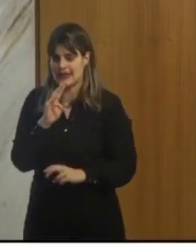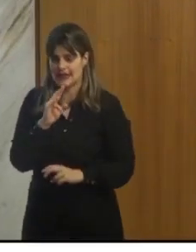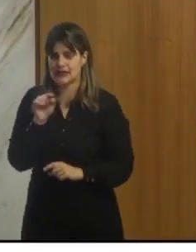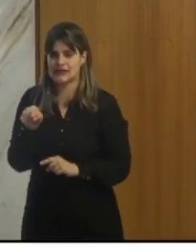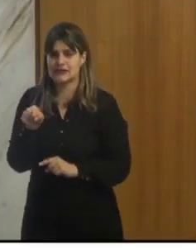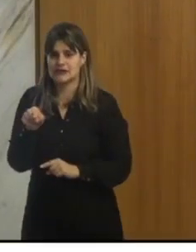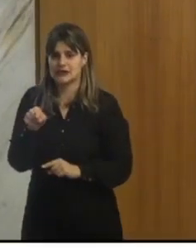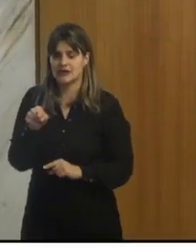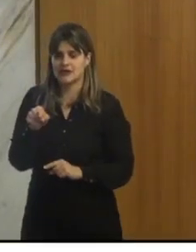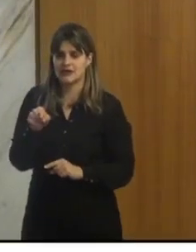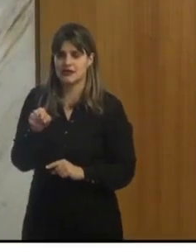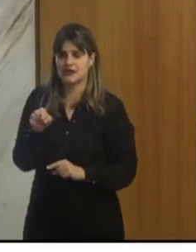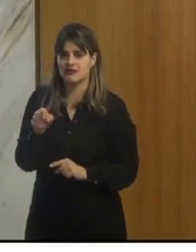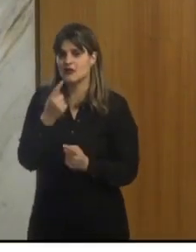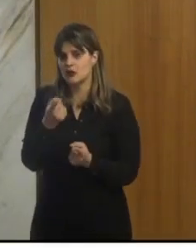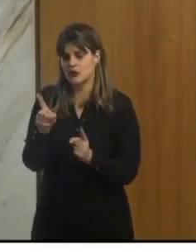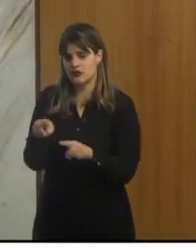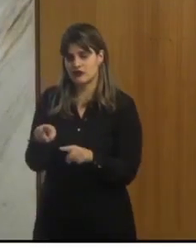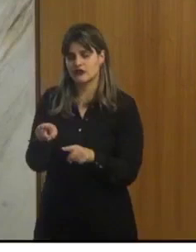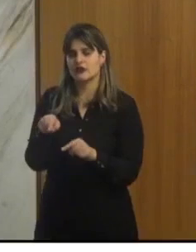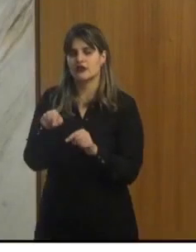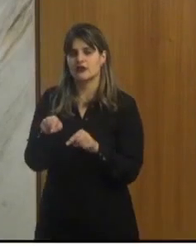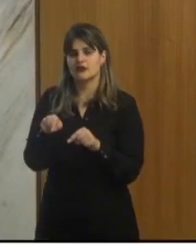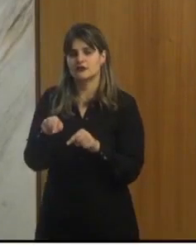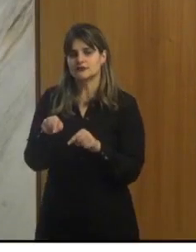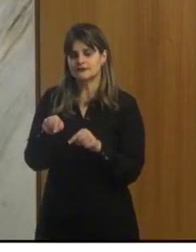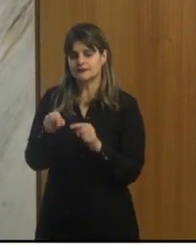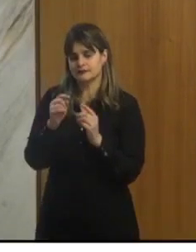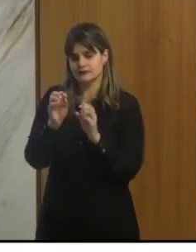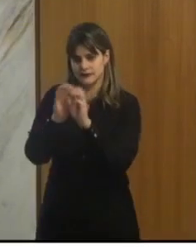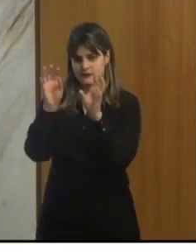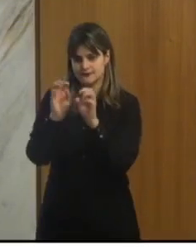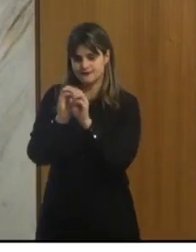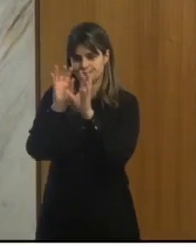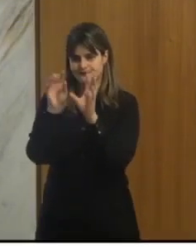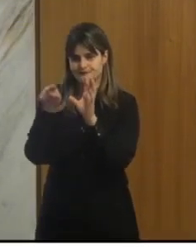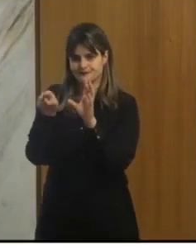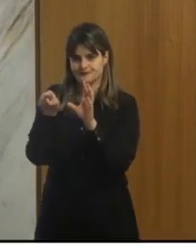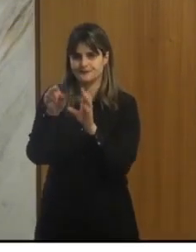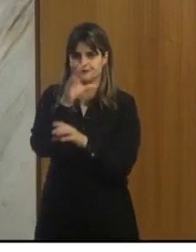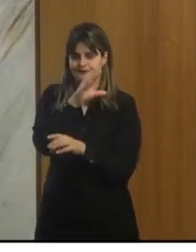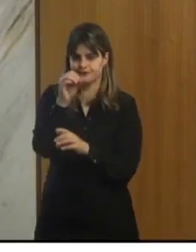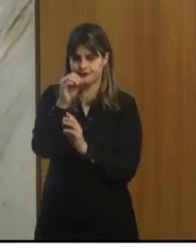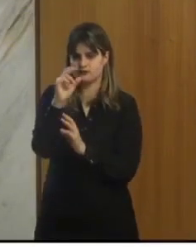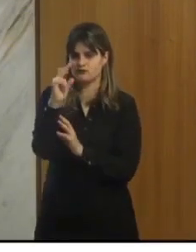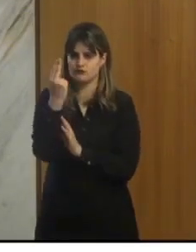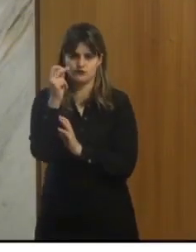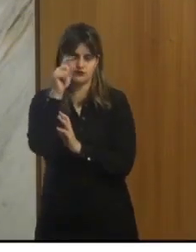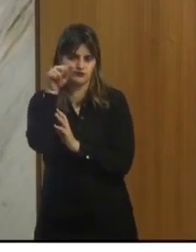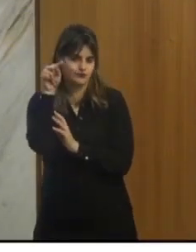esta volta a ser atribuída com mais clareza ainda à oficina de João de Ruão,